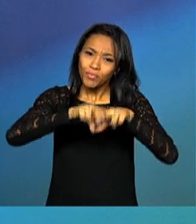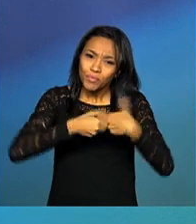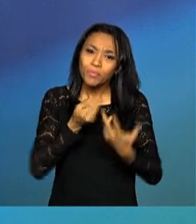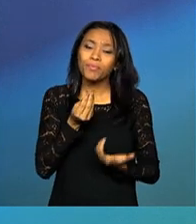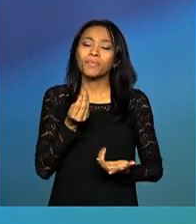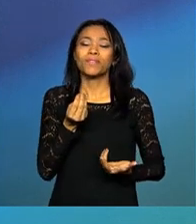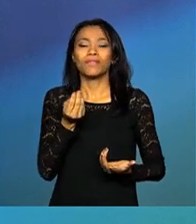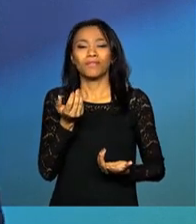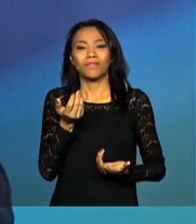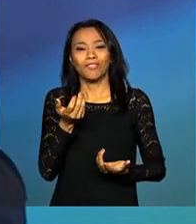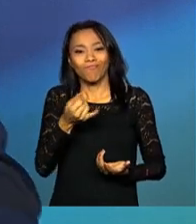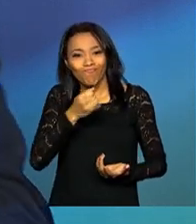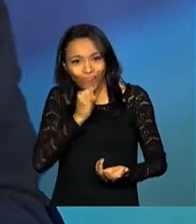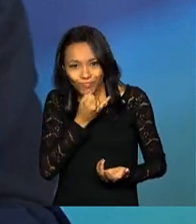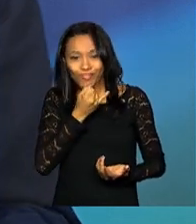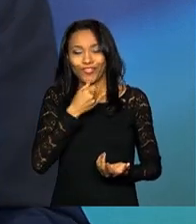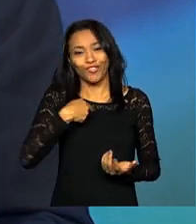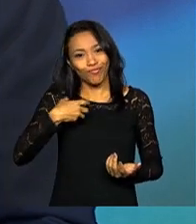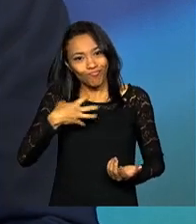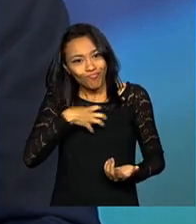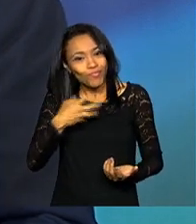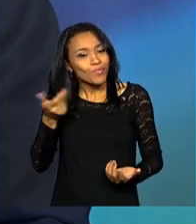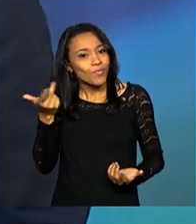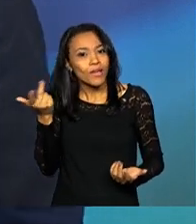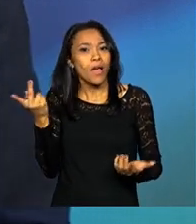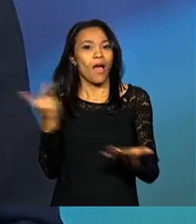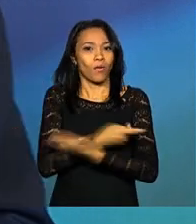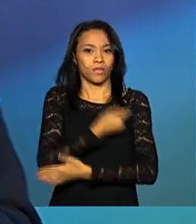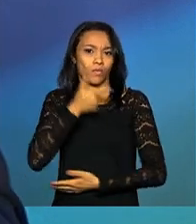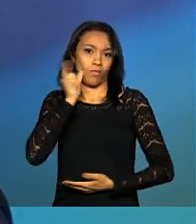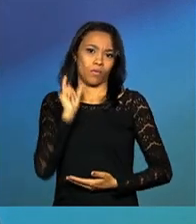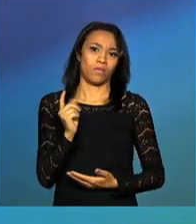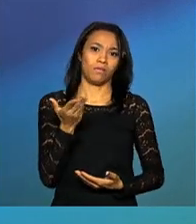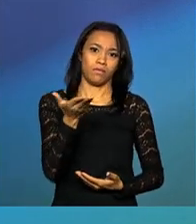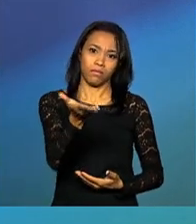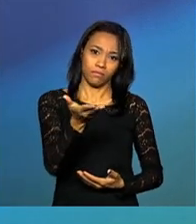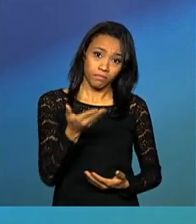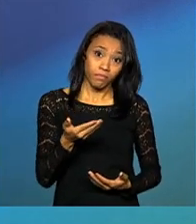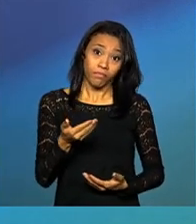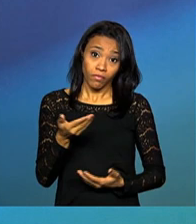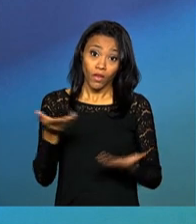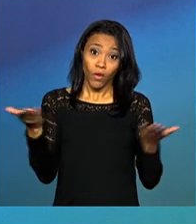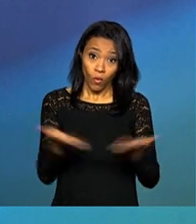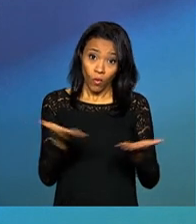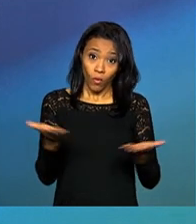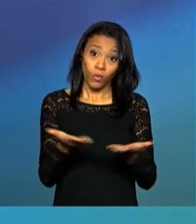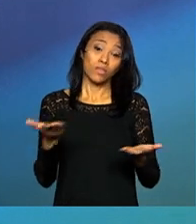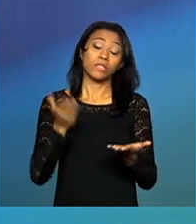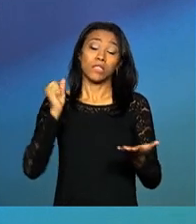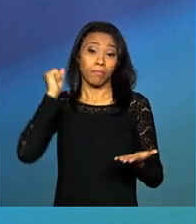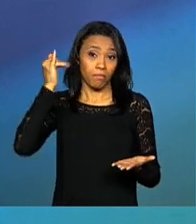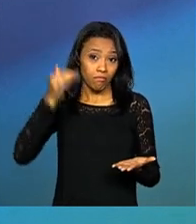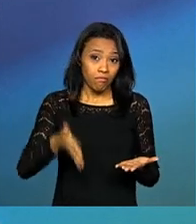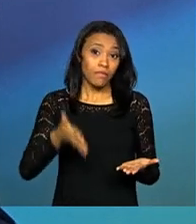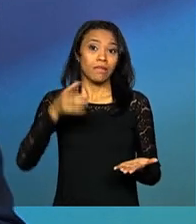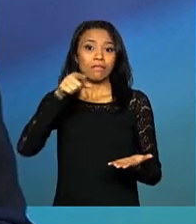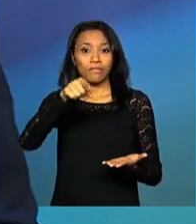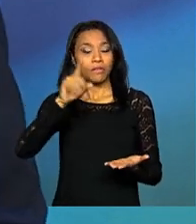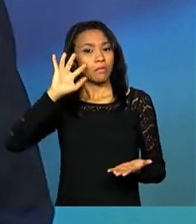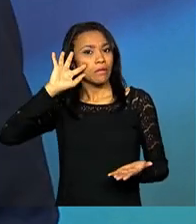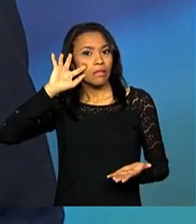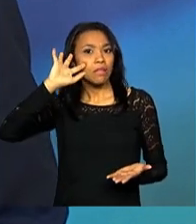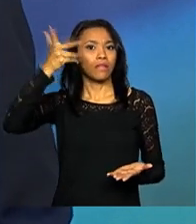indignação, que a decisão que a Câmara tomou na noite de hoje foi uma decisão de